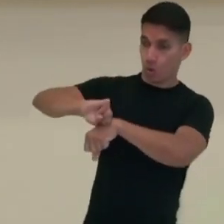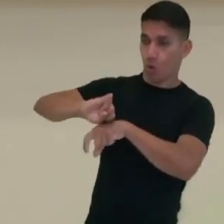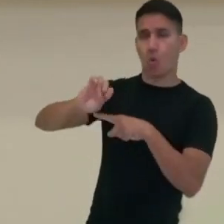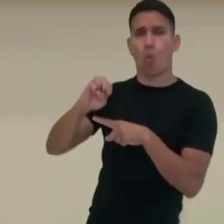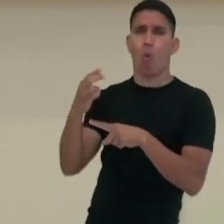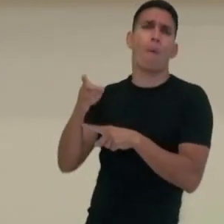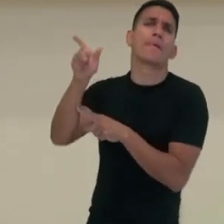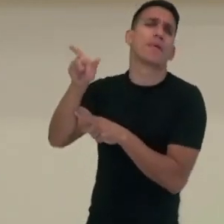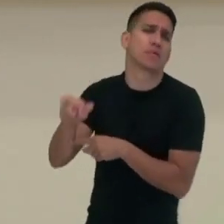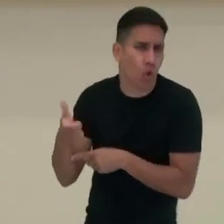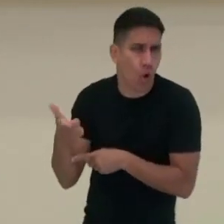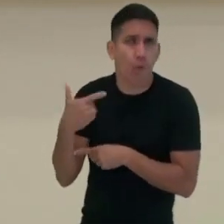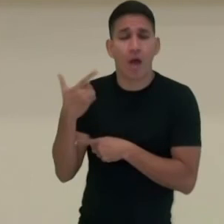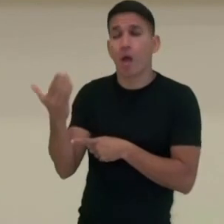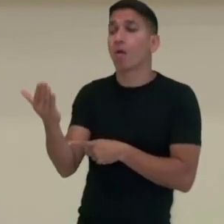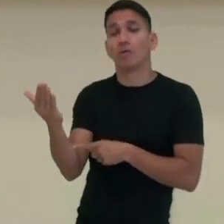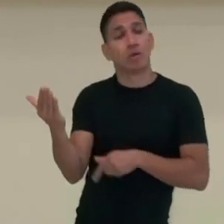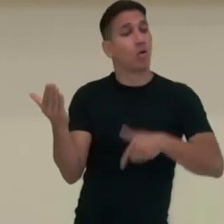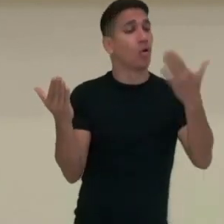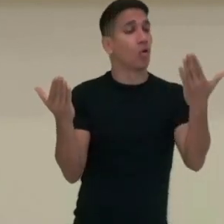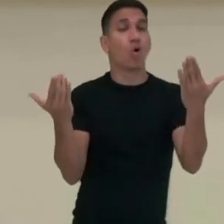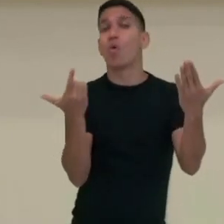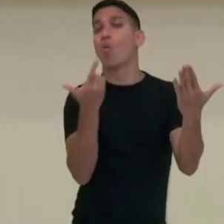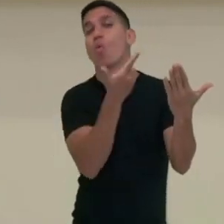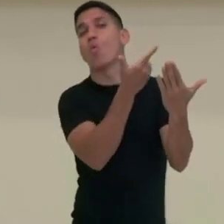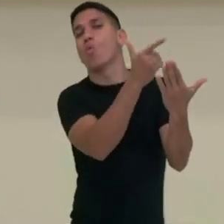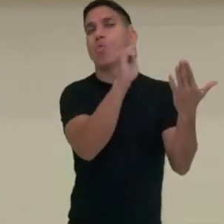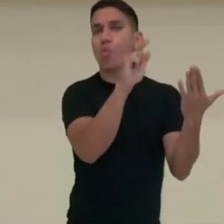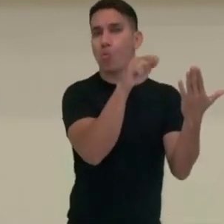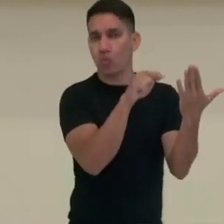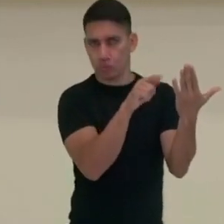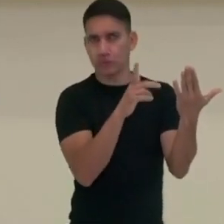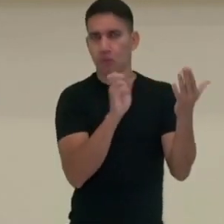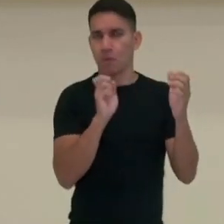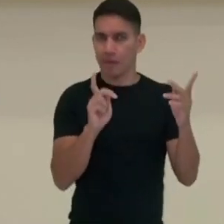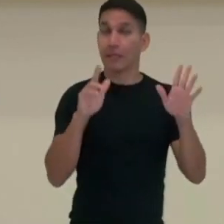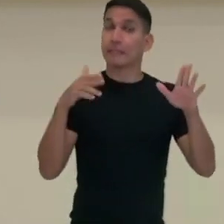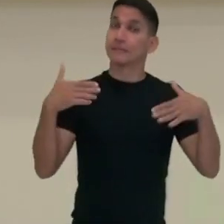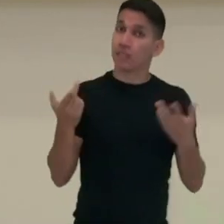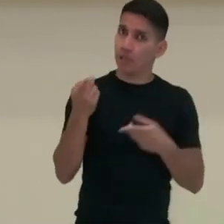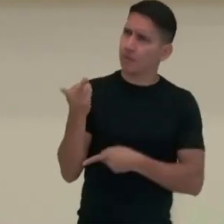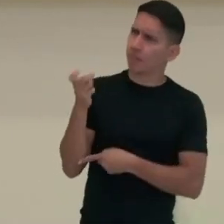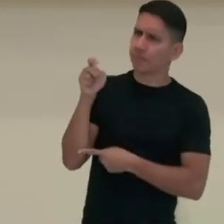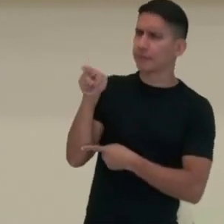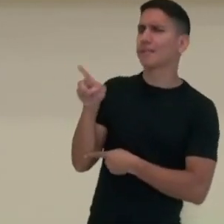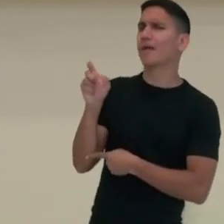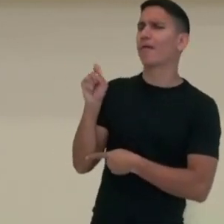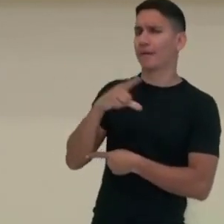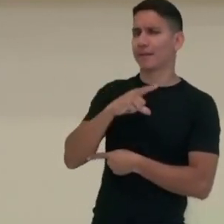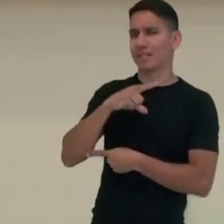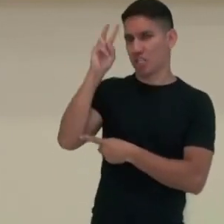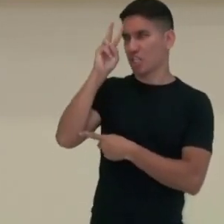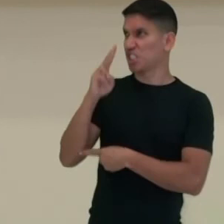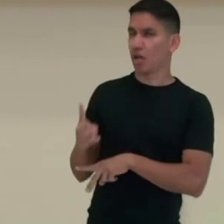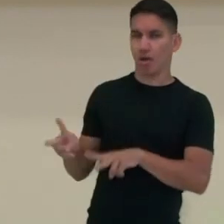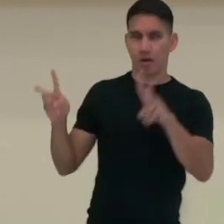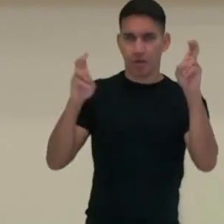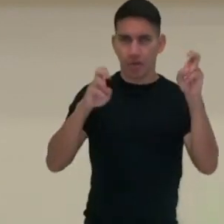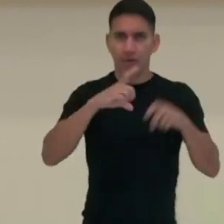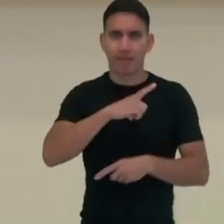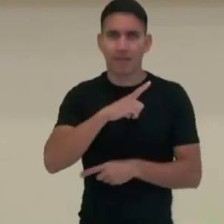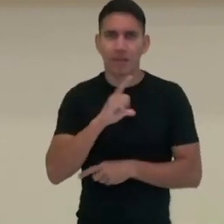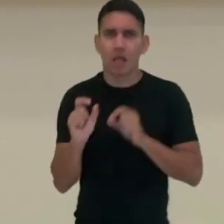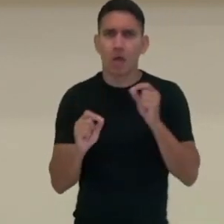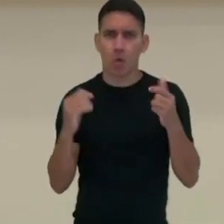alguma pessoa e comparo com outra, certo? Então, você notou ali se existe então essa